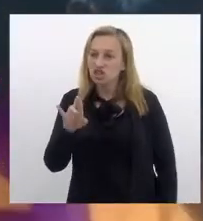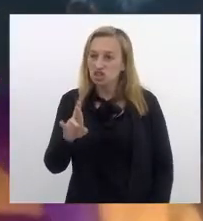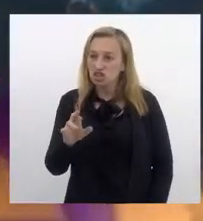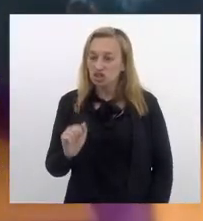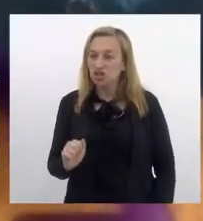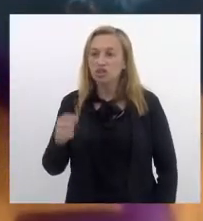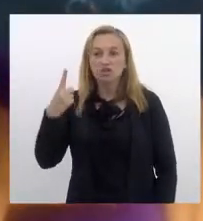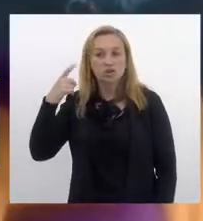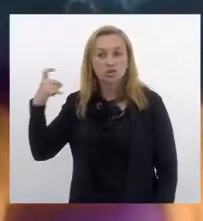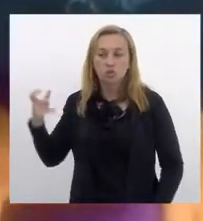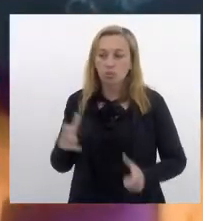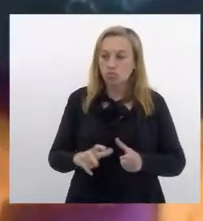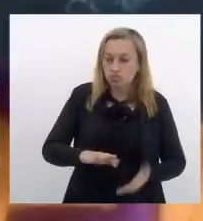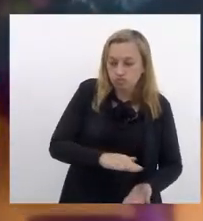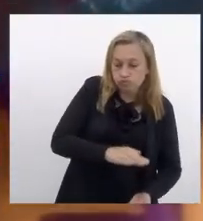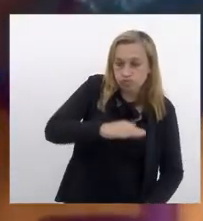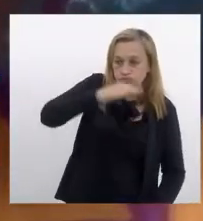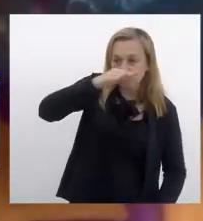se reúnem e fazem uma grande